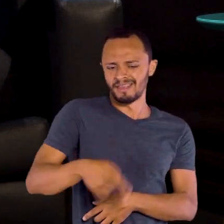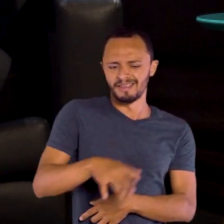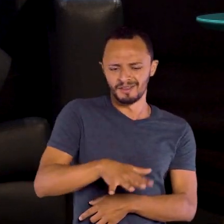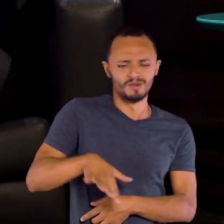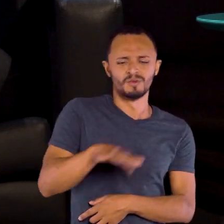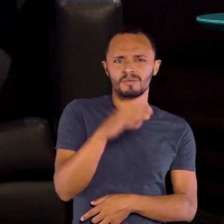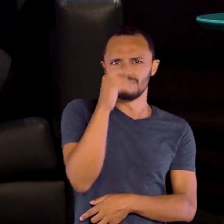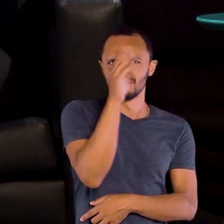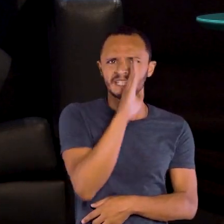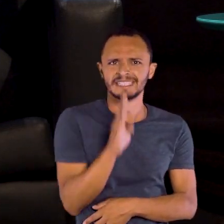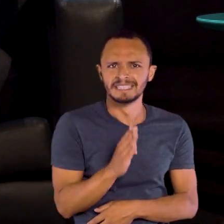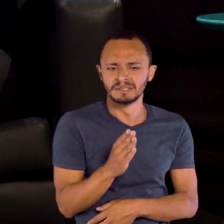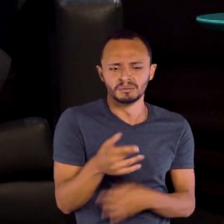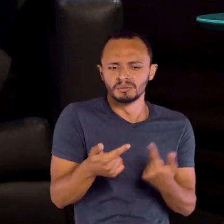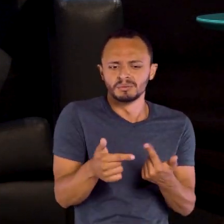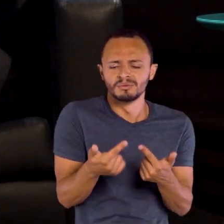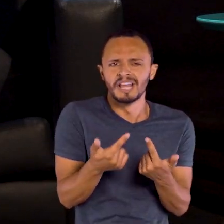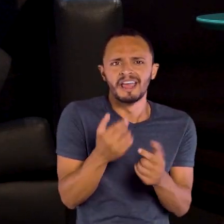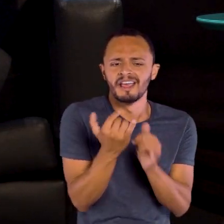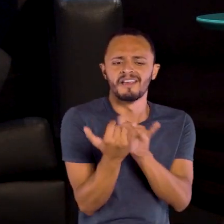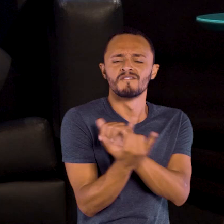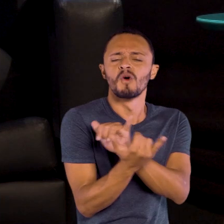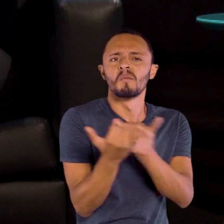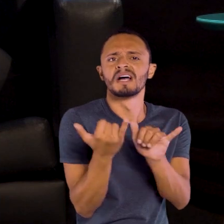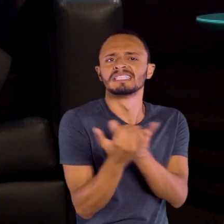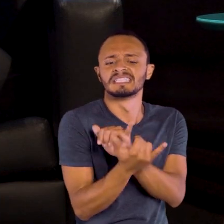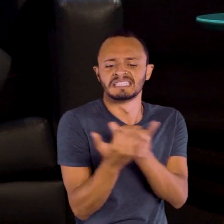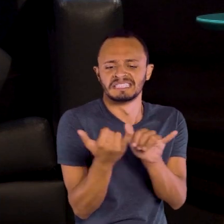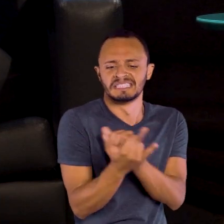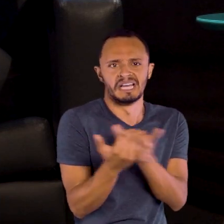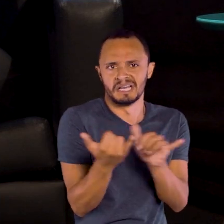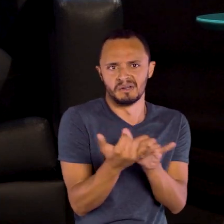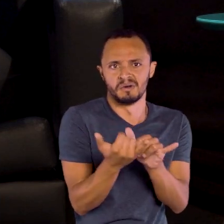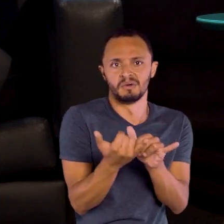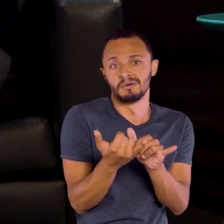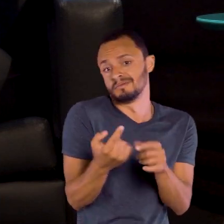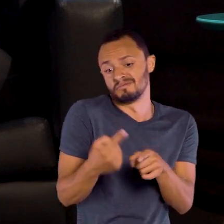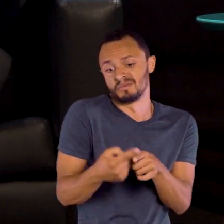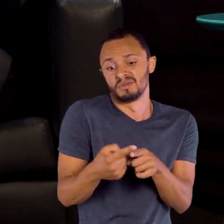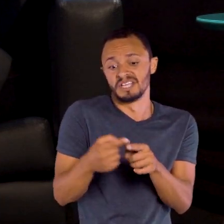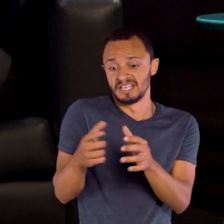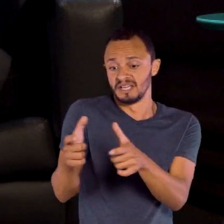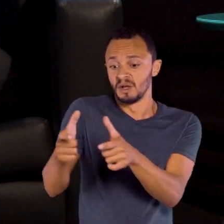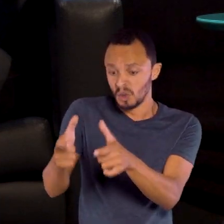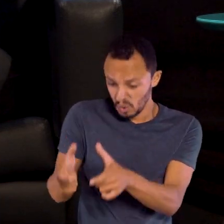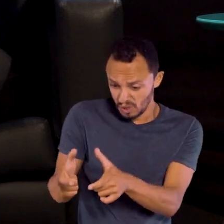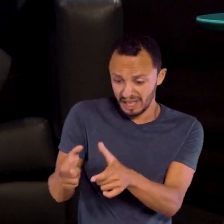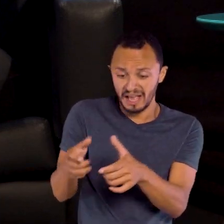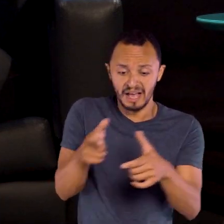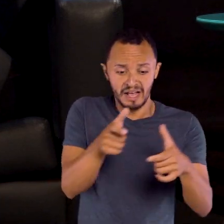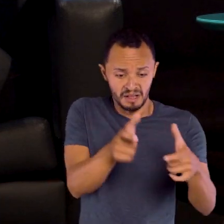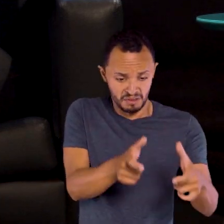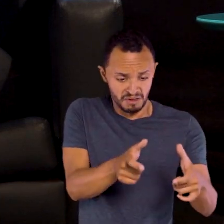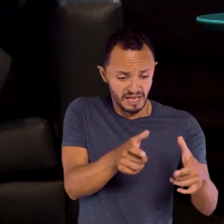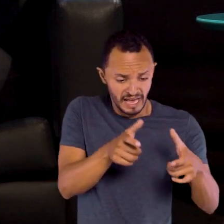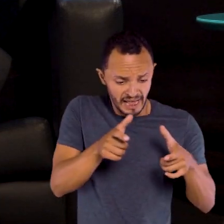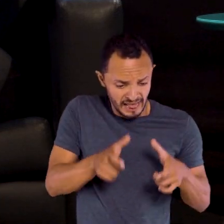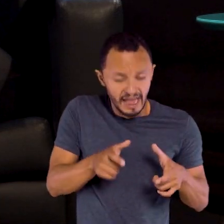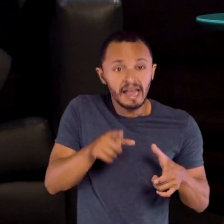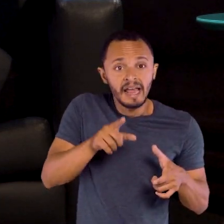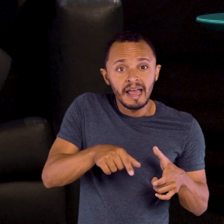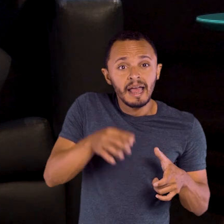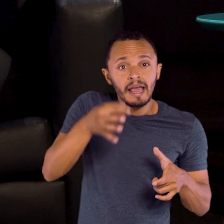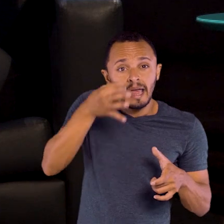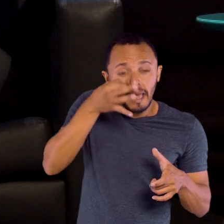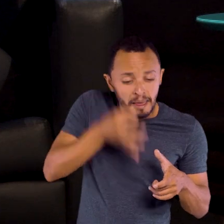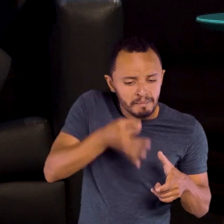lugar como personagem? Porque os lugares eles são personagens das histórias, né? Os lugares, se não me